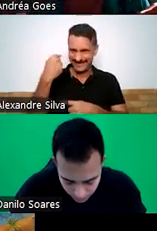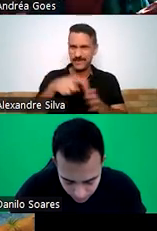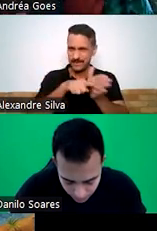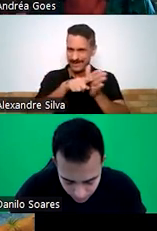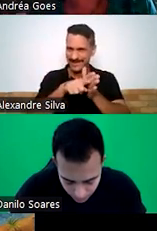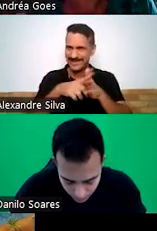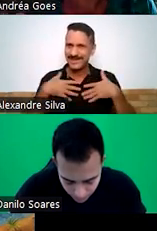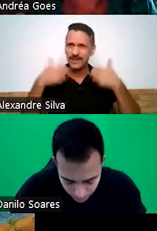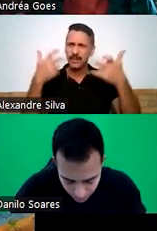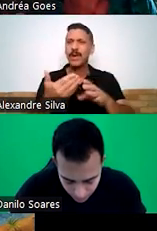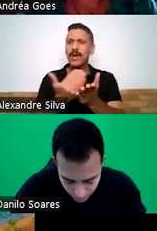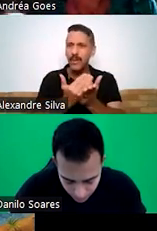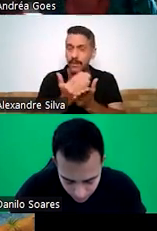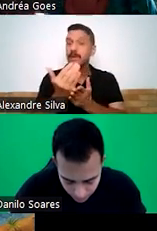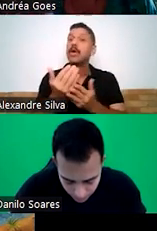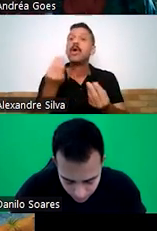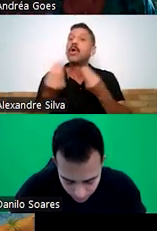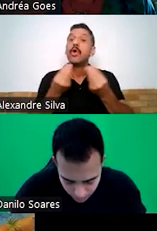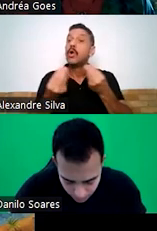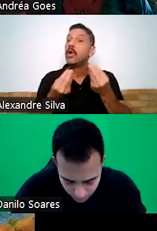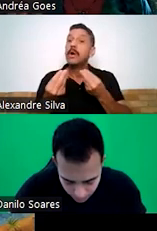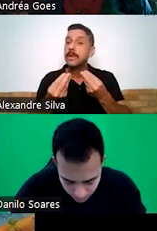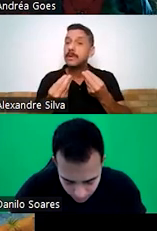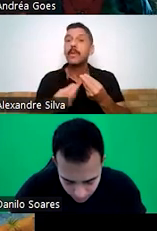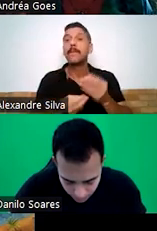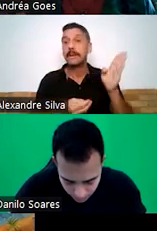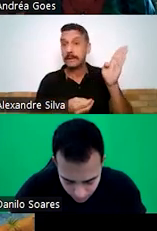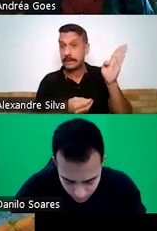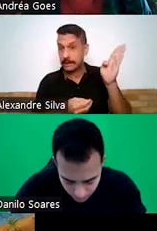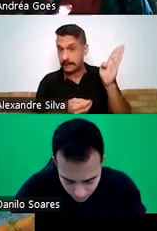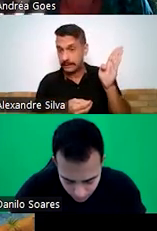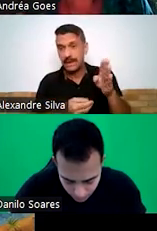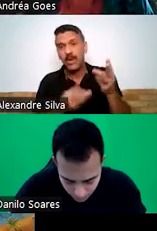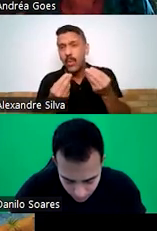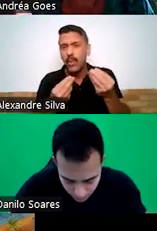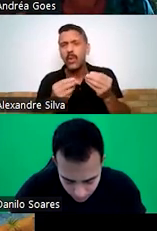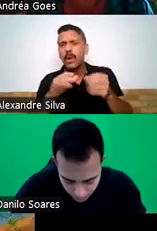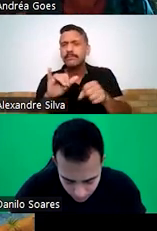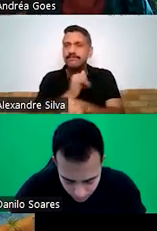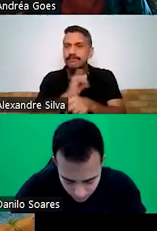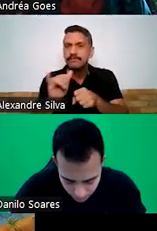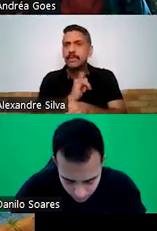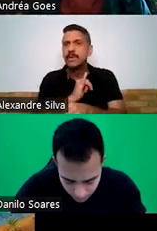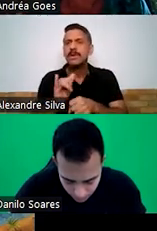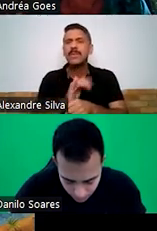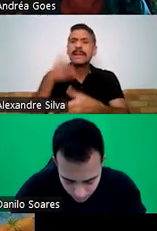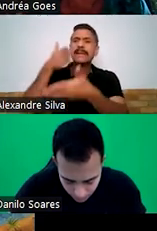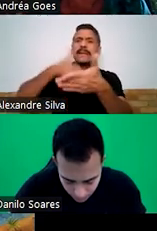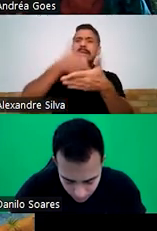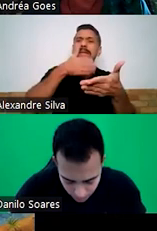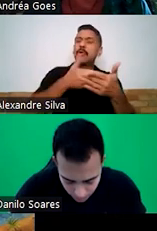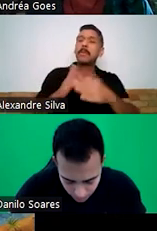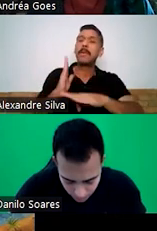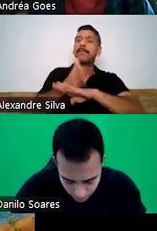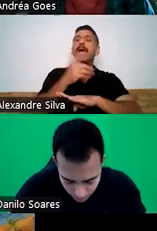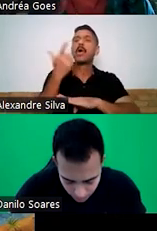falei lá bem no início, como é que a gente pode trazer formas de suplantar os obstáculos ao ensino desse tema que é